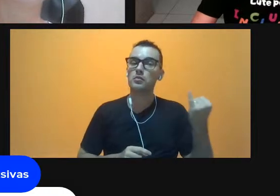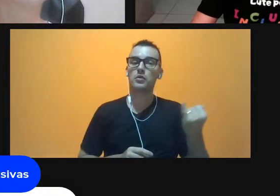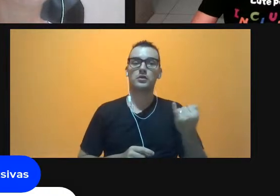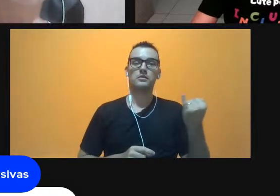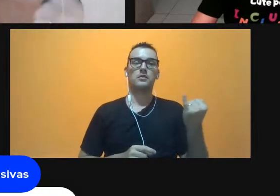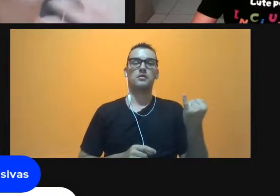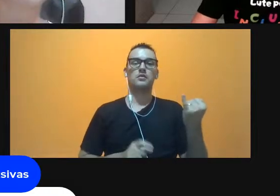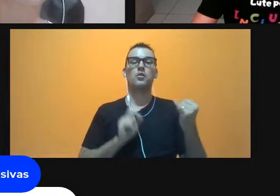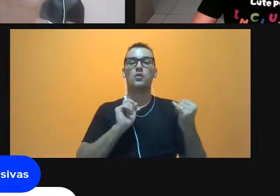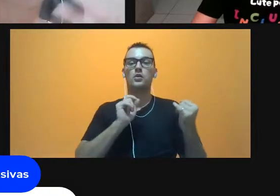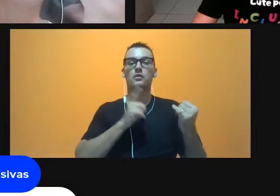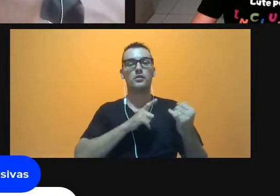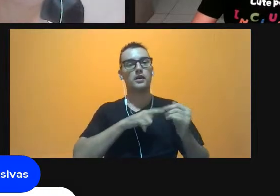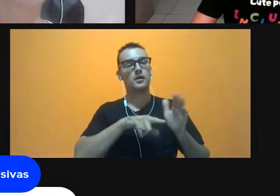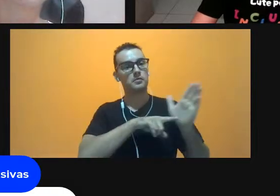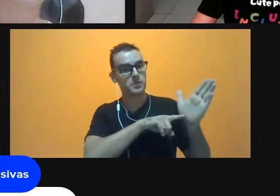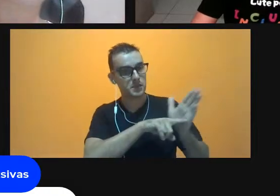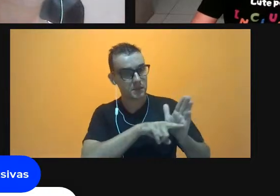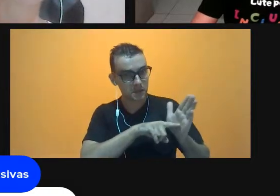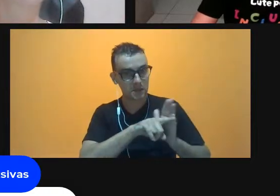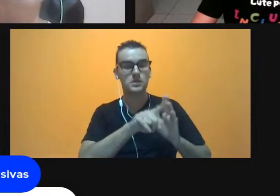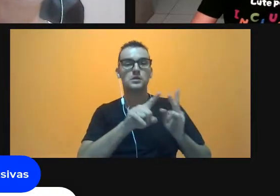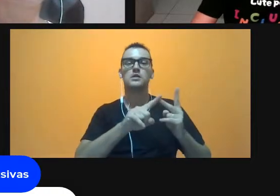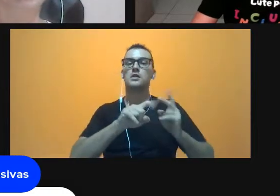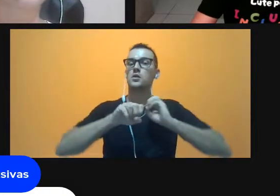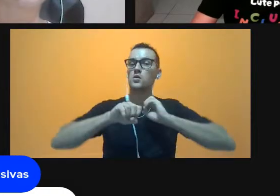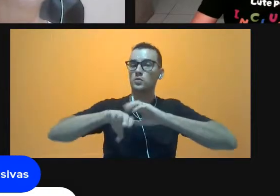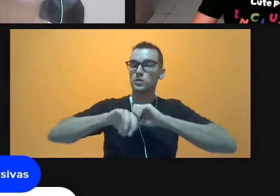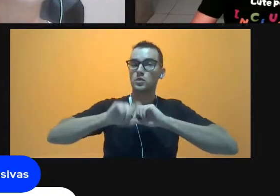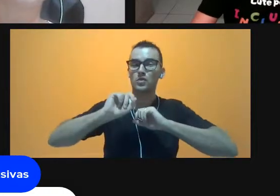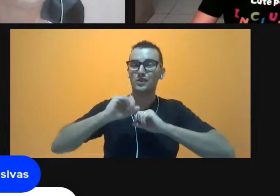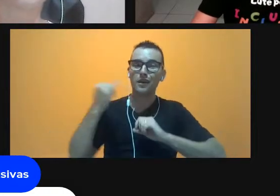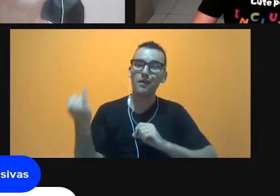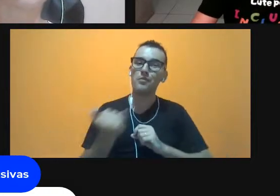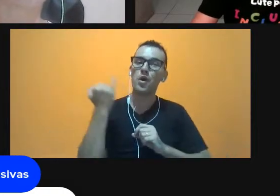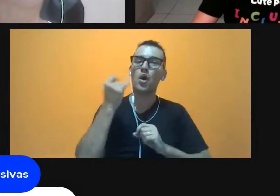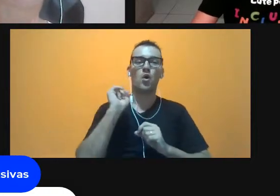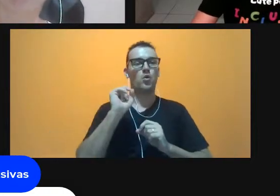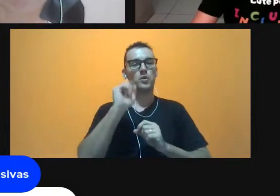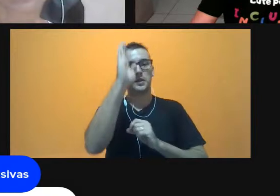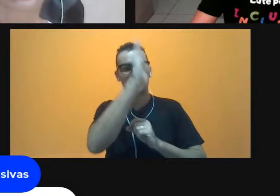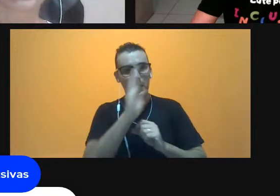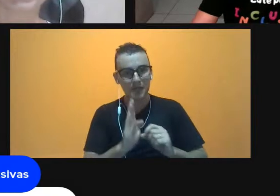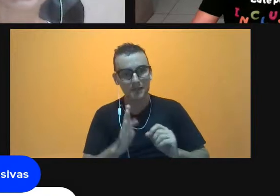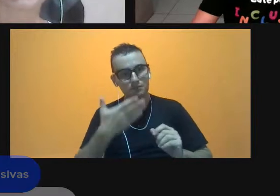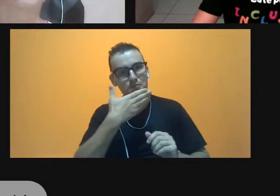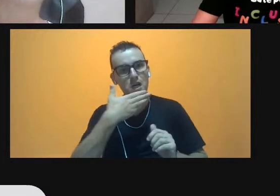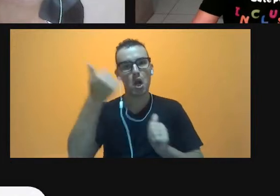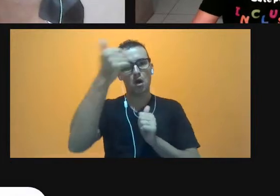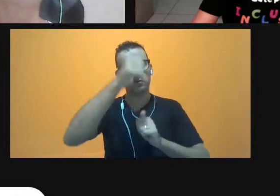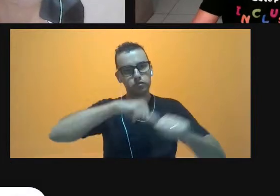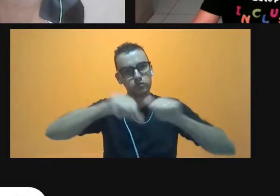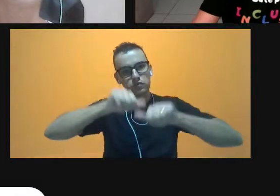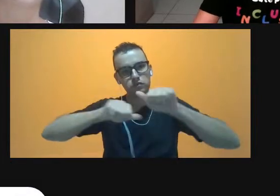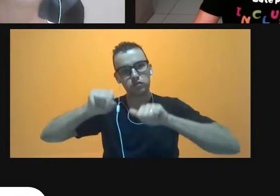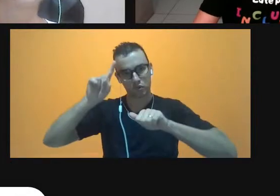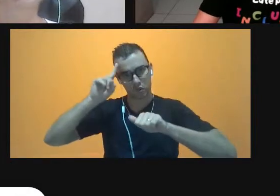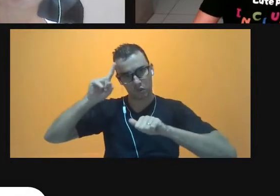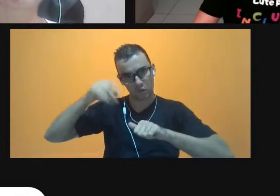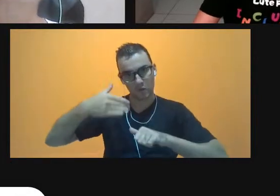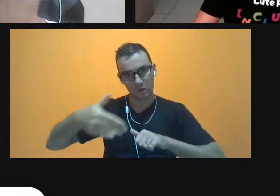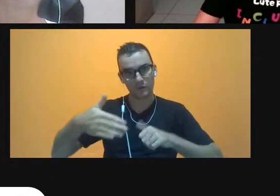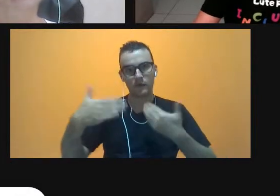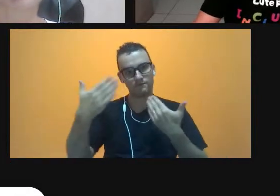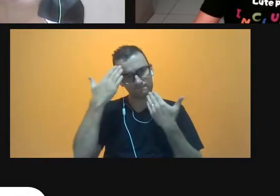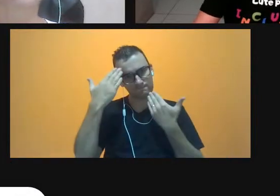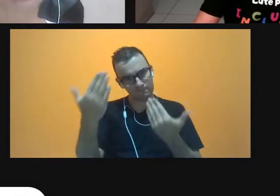ensino, que é fundamental para a gente construir um país melhor a cada dia. Então, minha